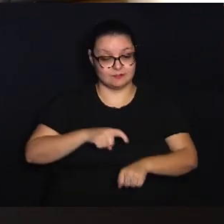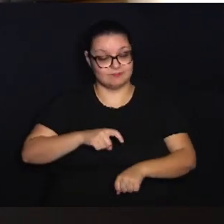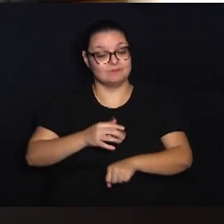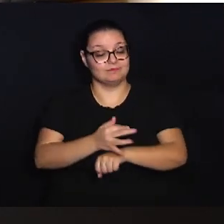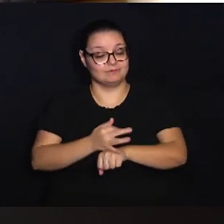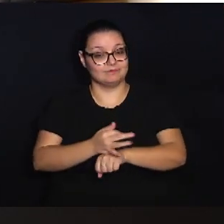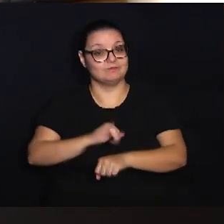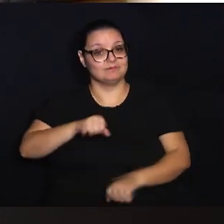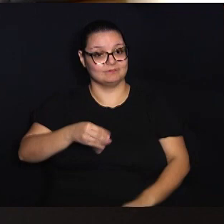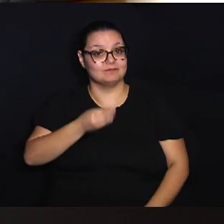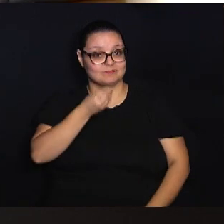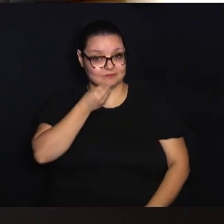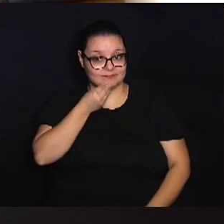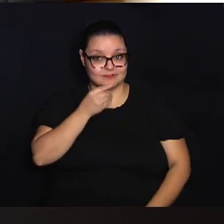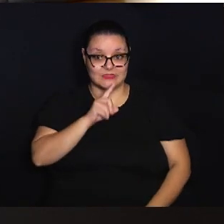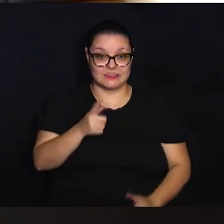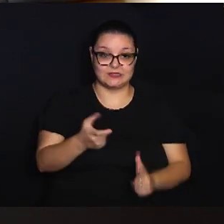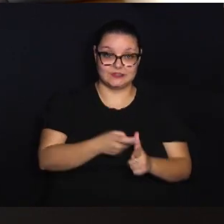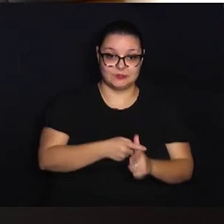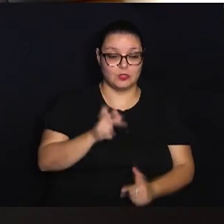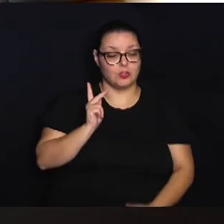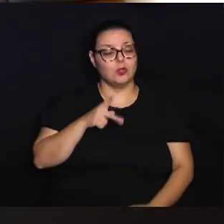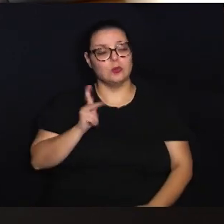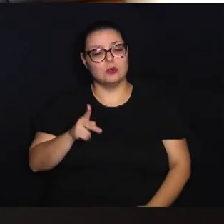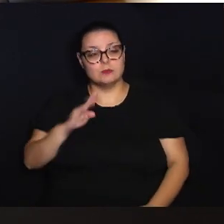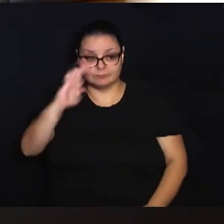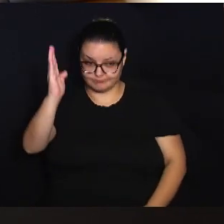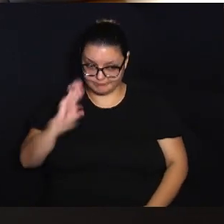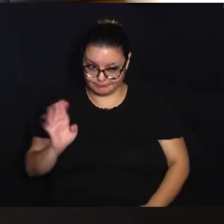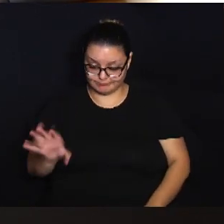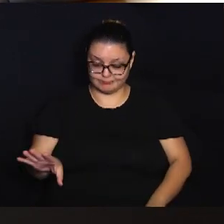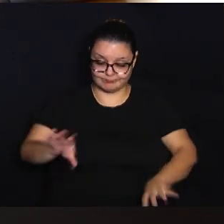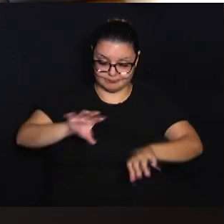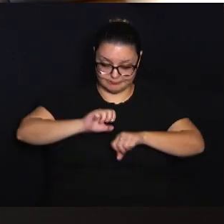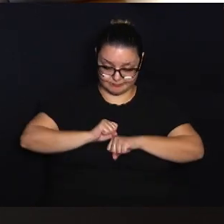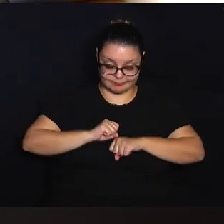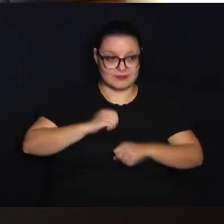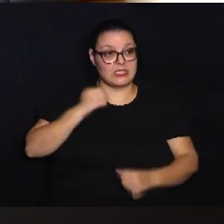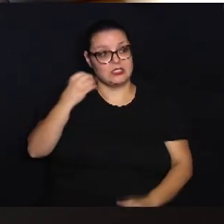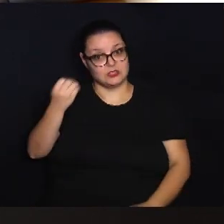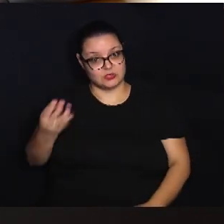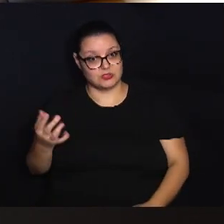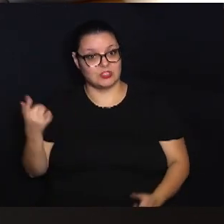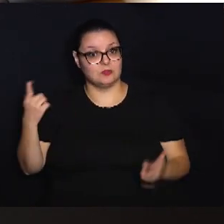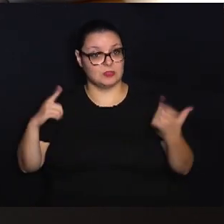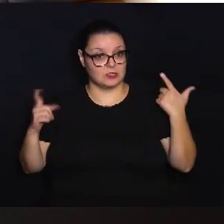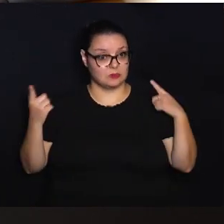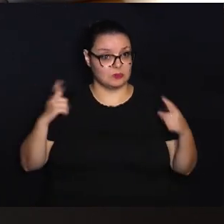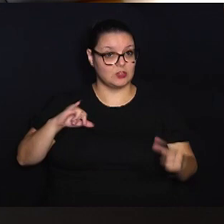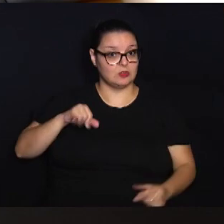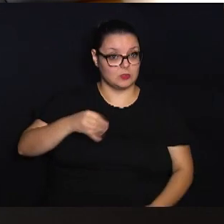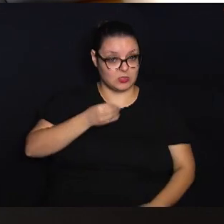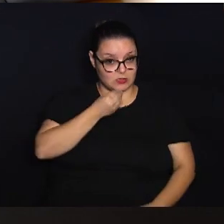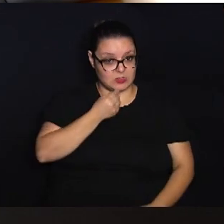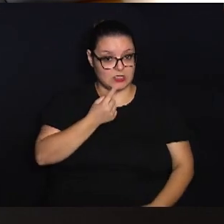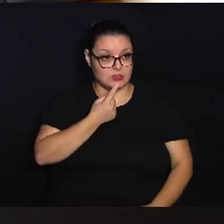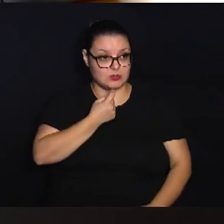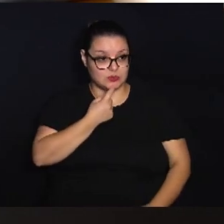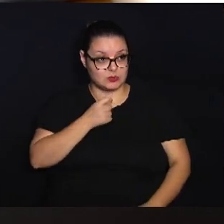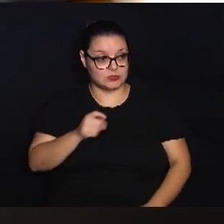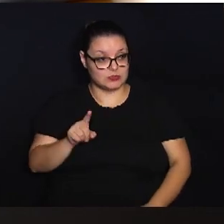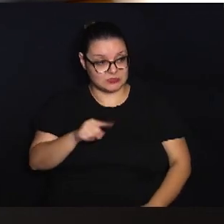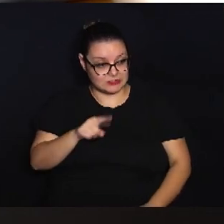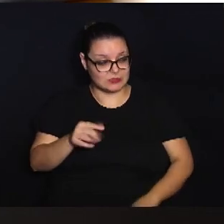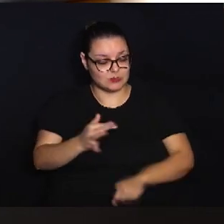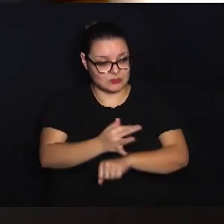de férias sem se endividar. Professor, o brasileiro já incorporou o hábito de viajar a lazer para aproveitar o recesso escolar do meio